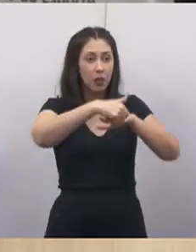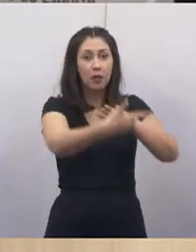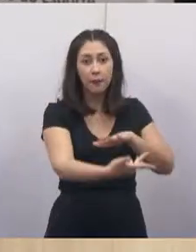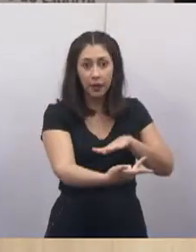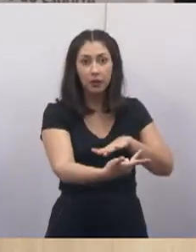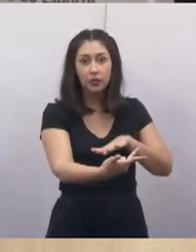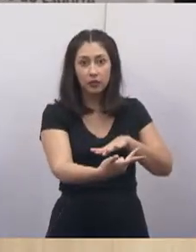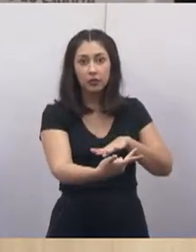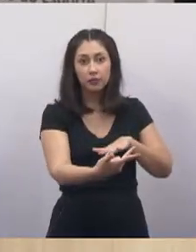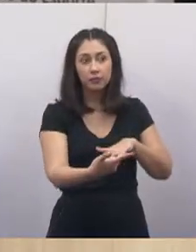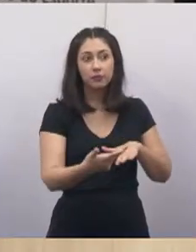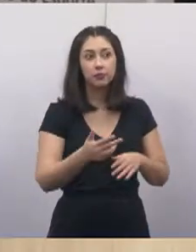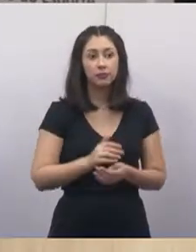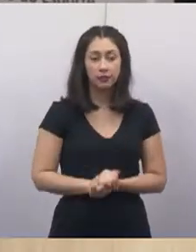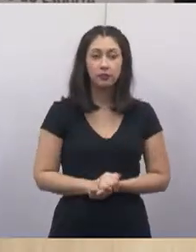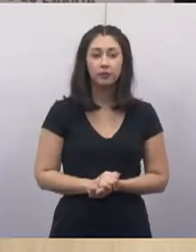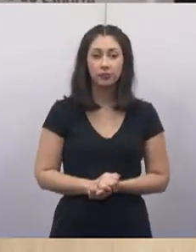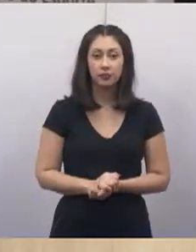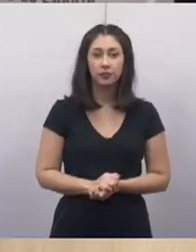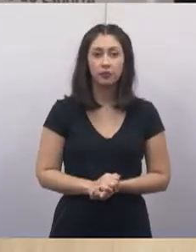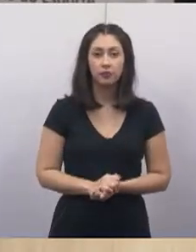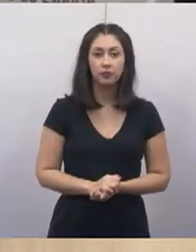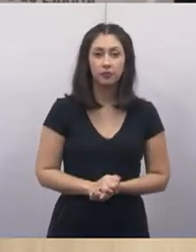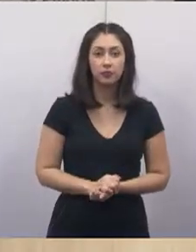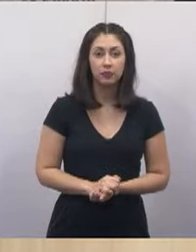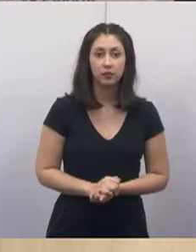à irregularidade do asfalto.